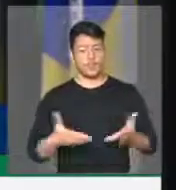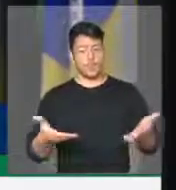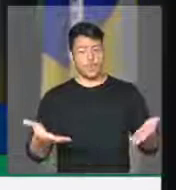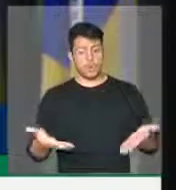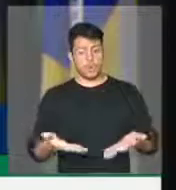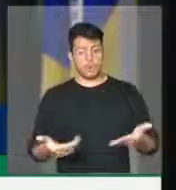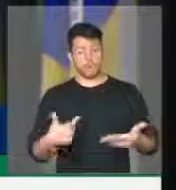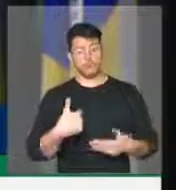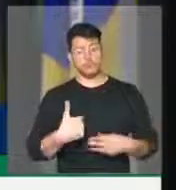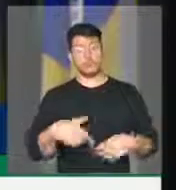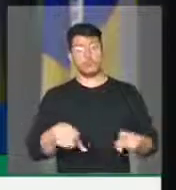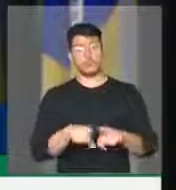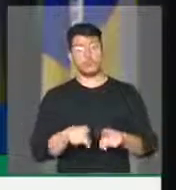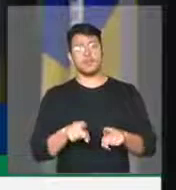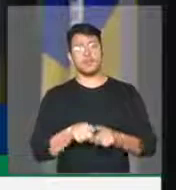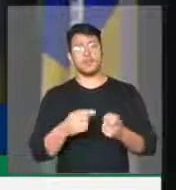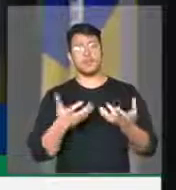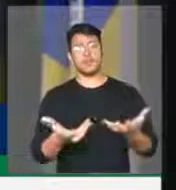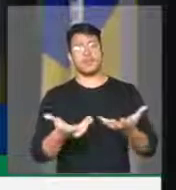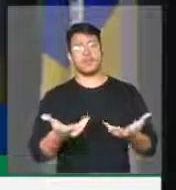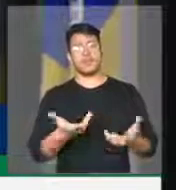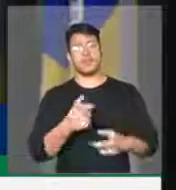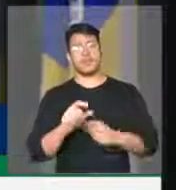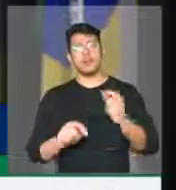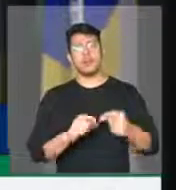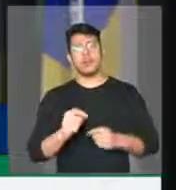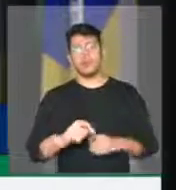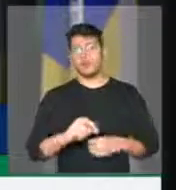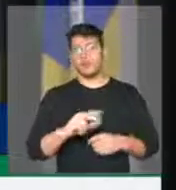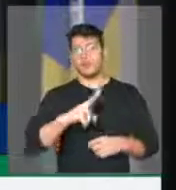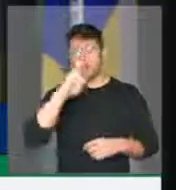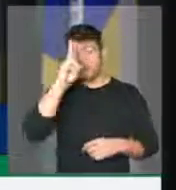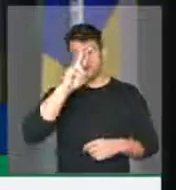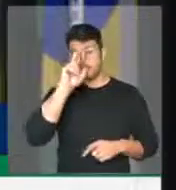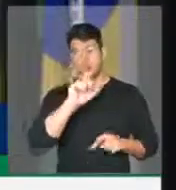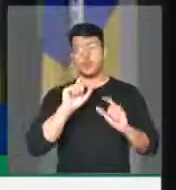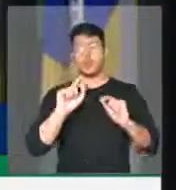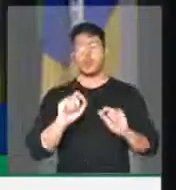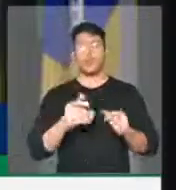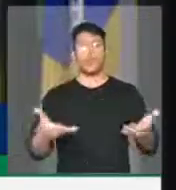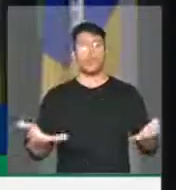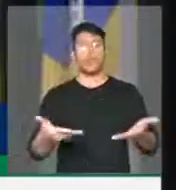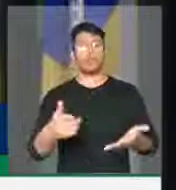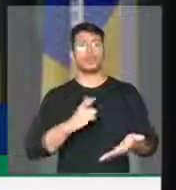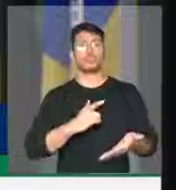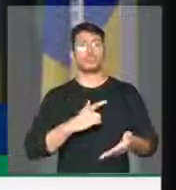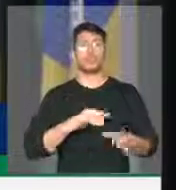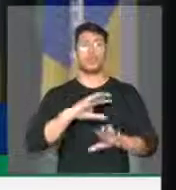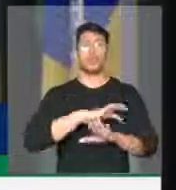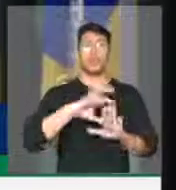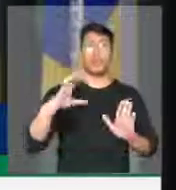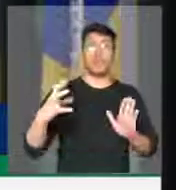assinalar que está tomando posse hoje à tarde como